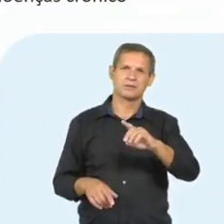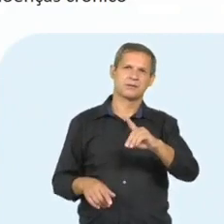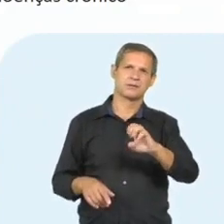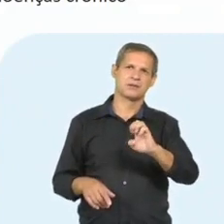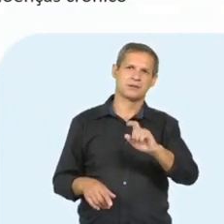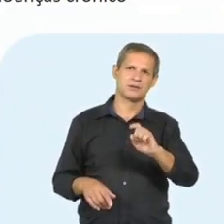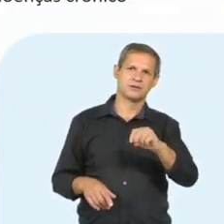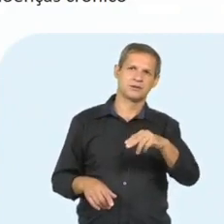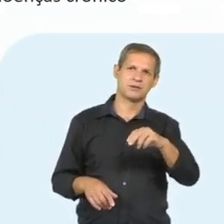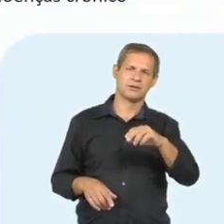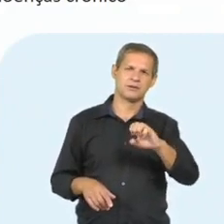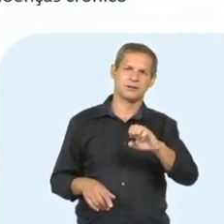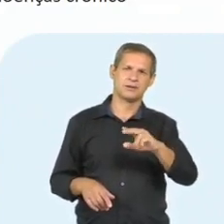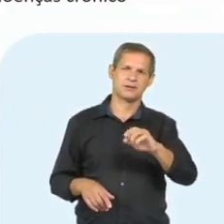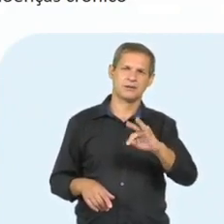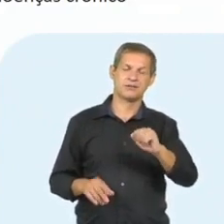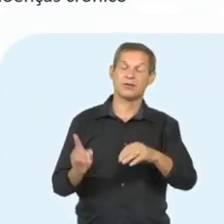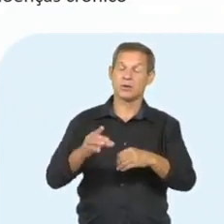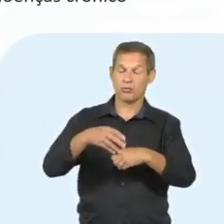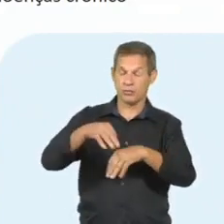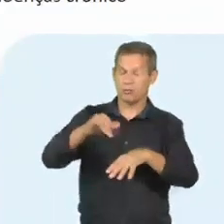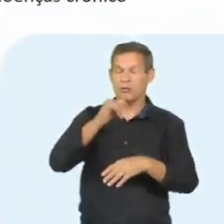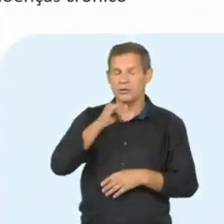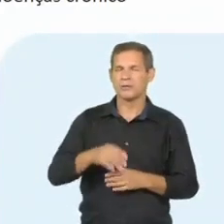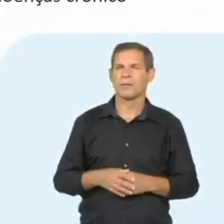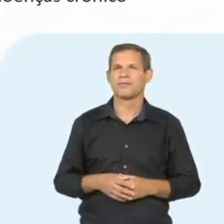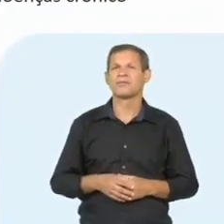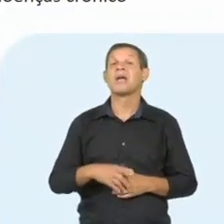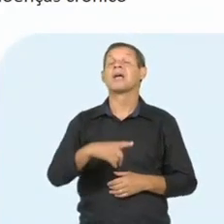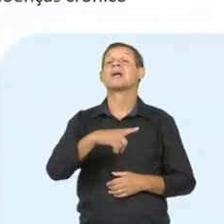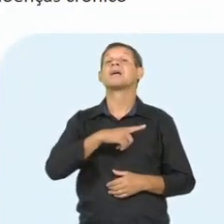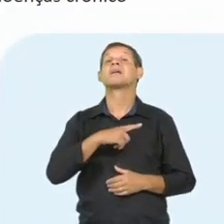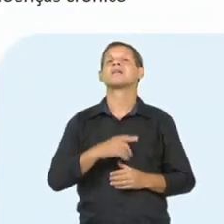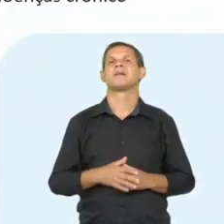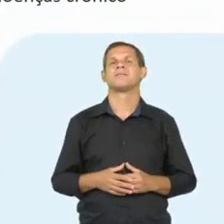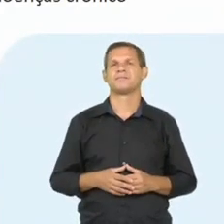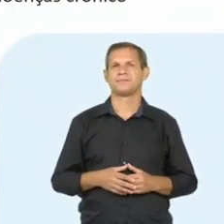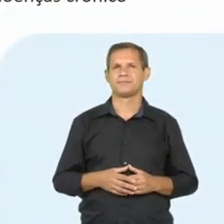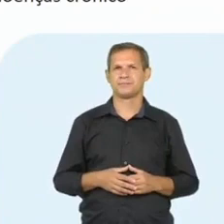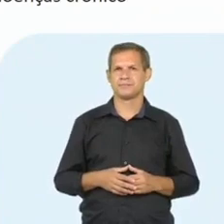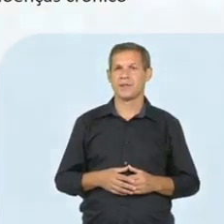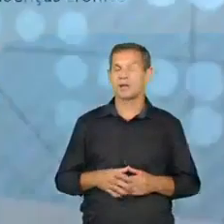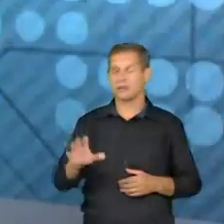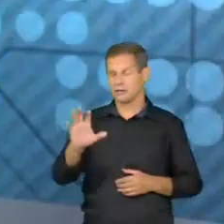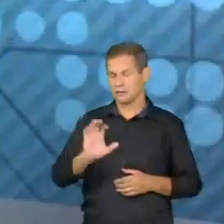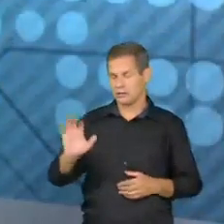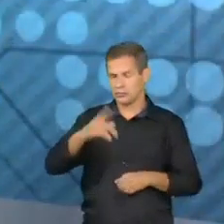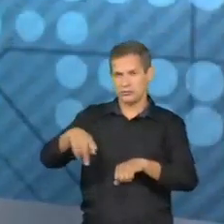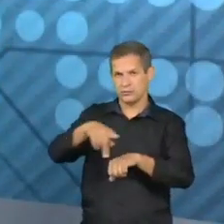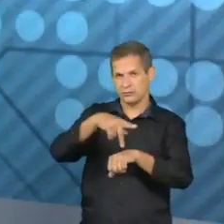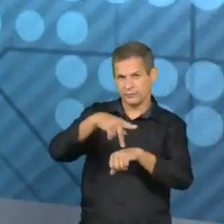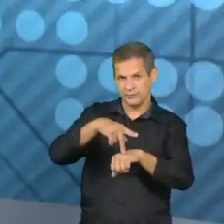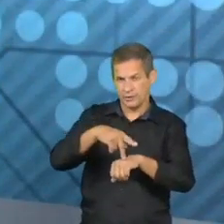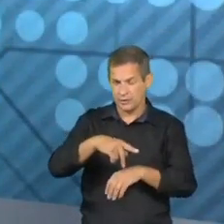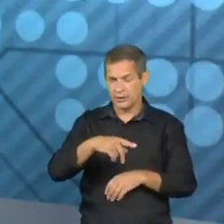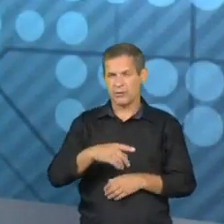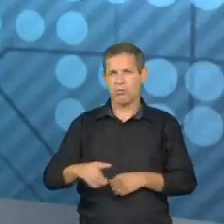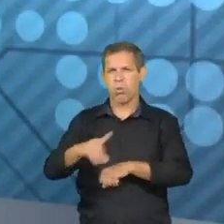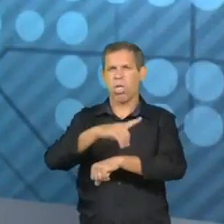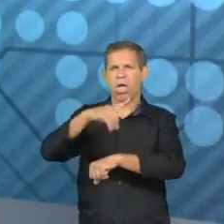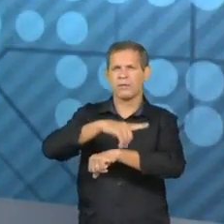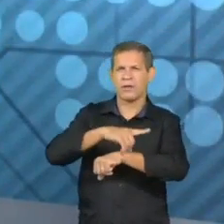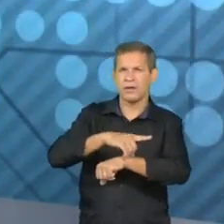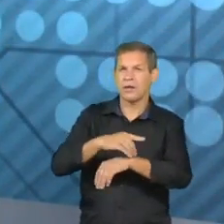Ó, um exemplo, tá, disso, tem regiões no país que a dengue mata